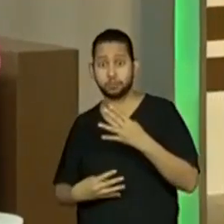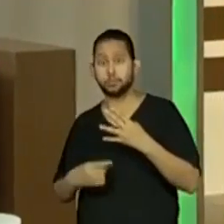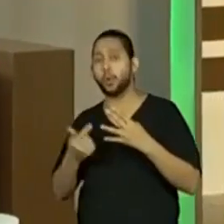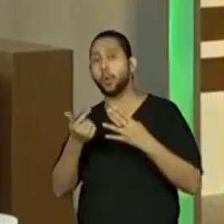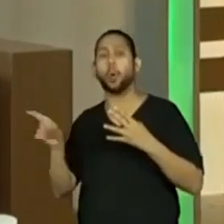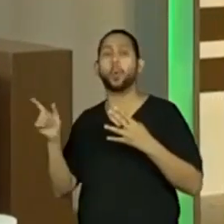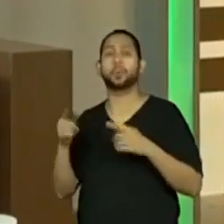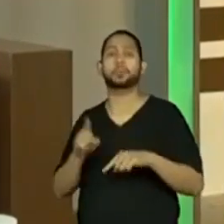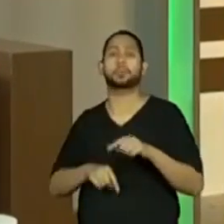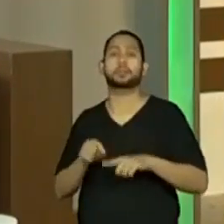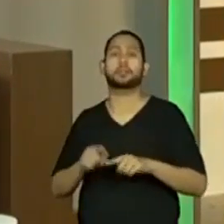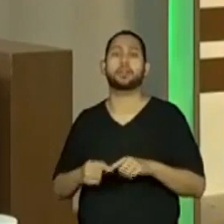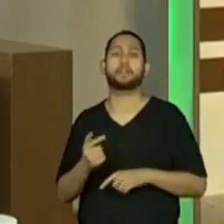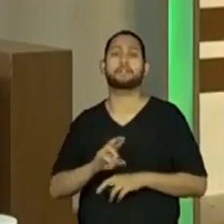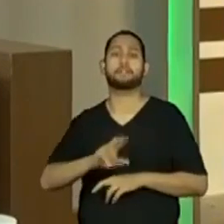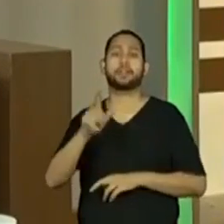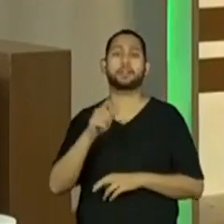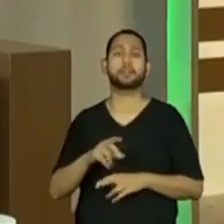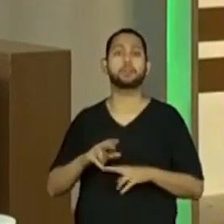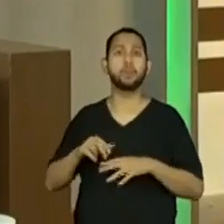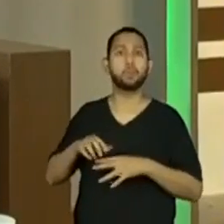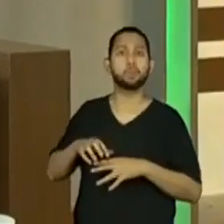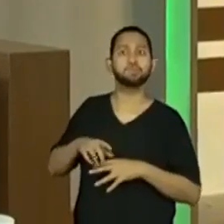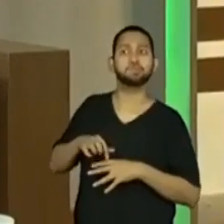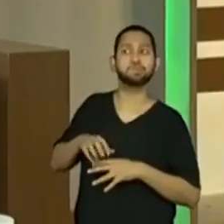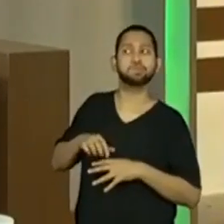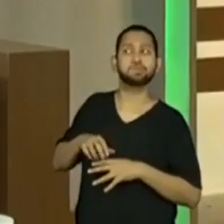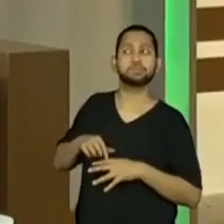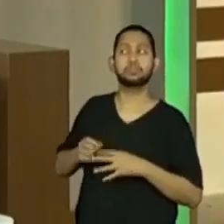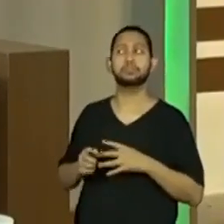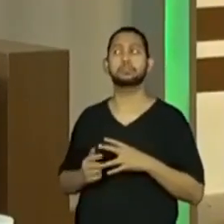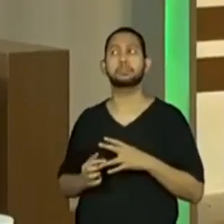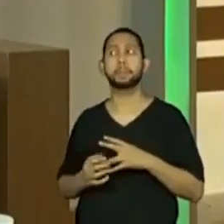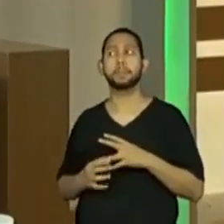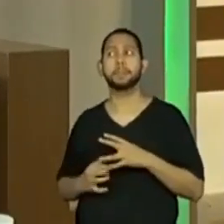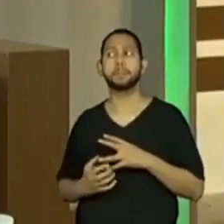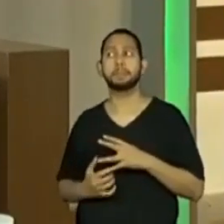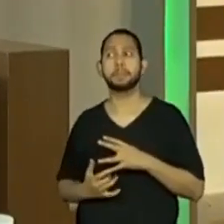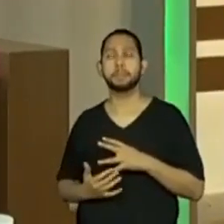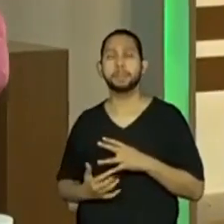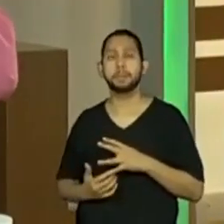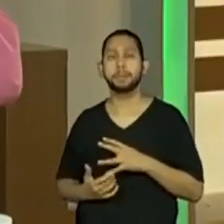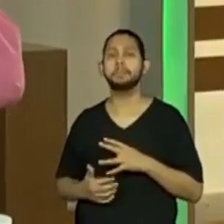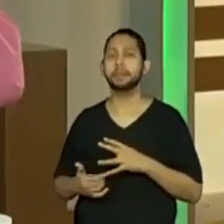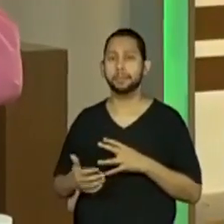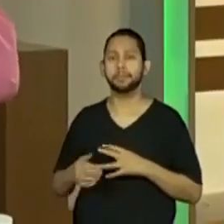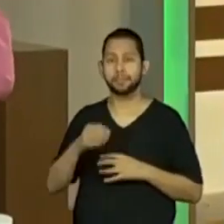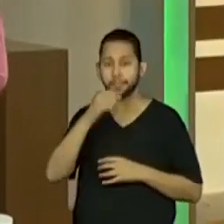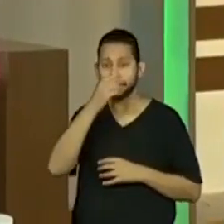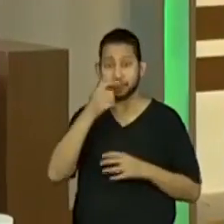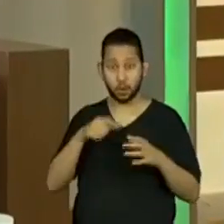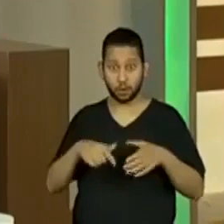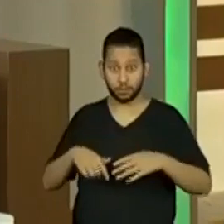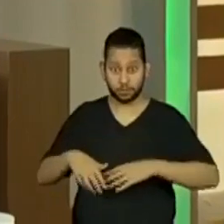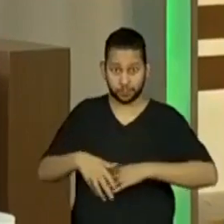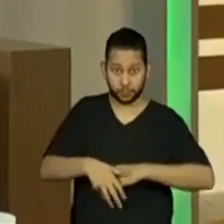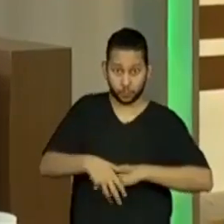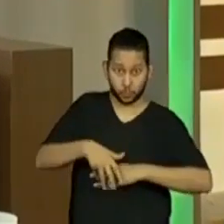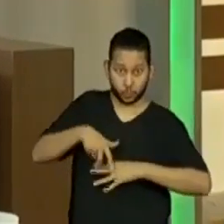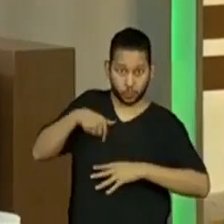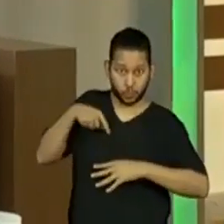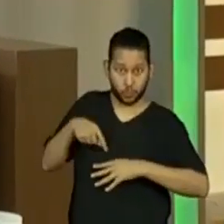feitas de um material diferente. Um outro detalhe é que essa corda,